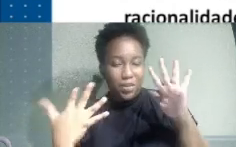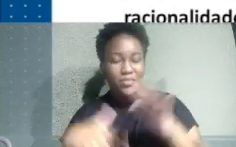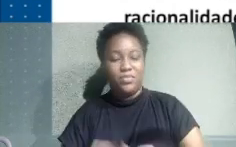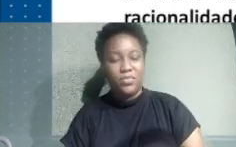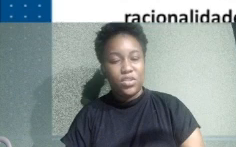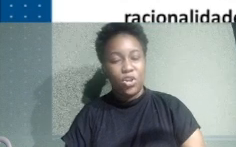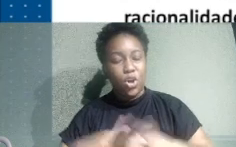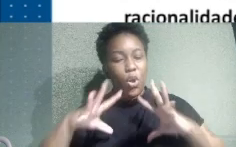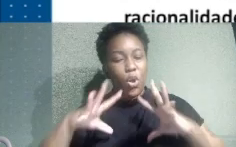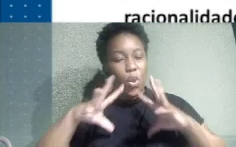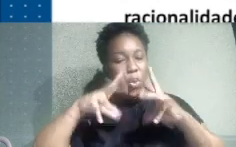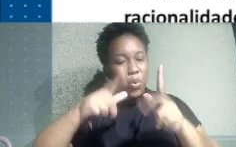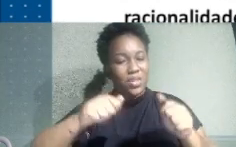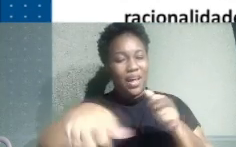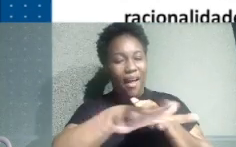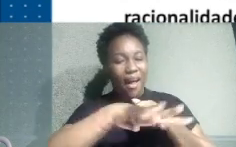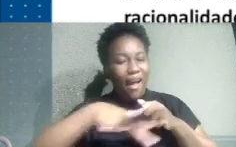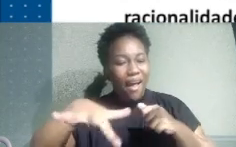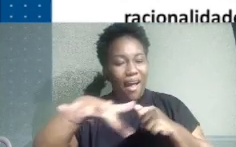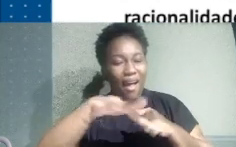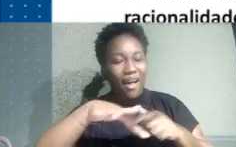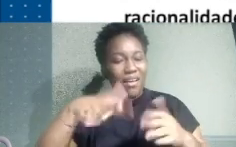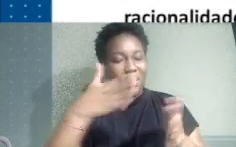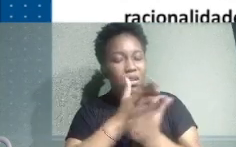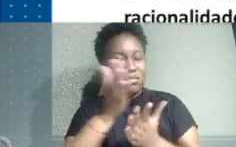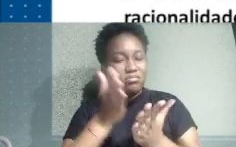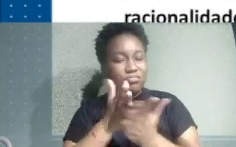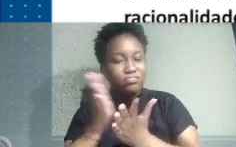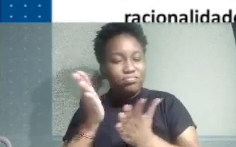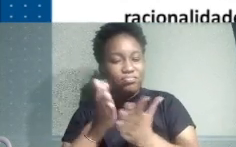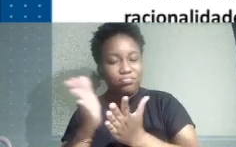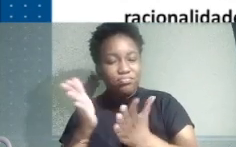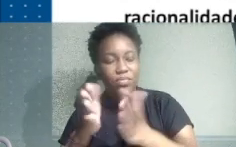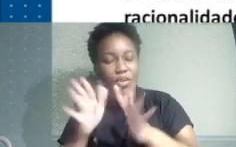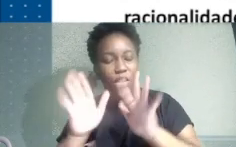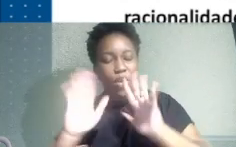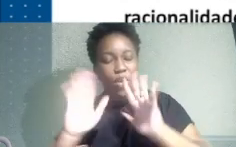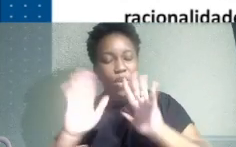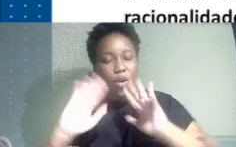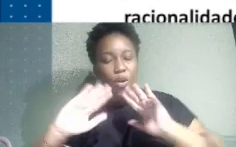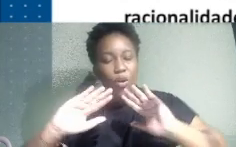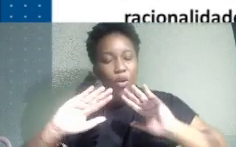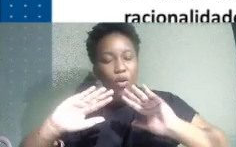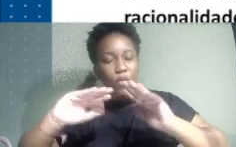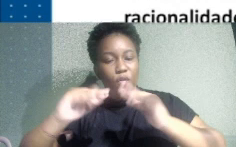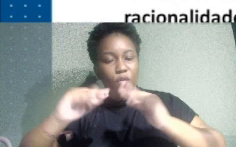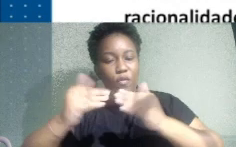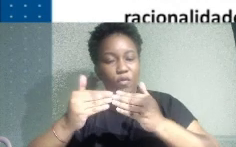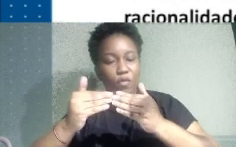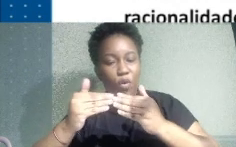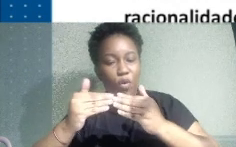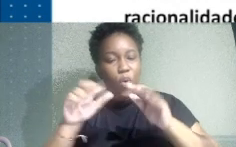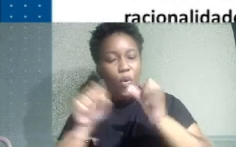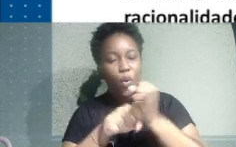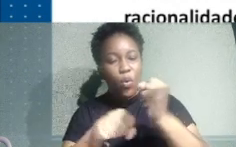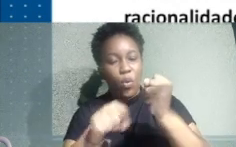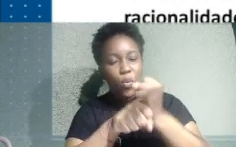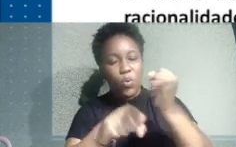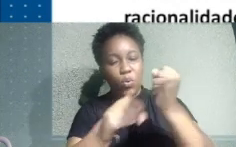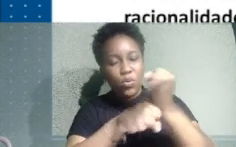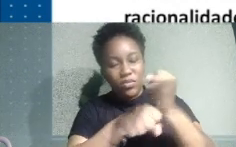Todas as áreas correlatas, tá, que estejam relacionadas à construção vão passar por esse processo de racionalidade e